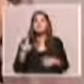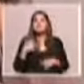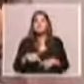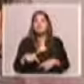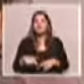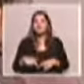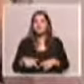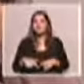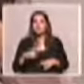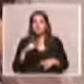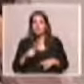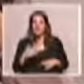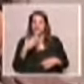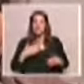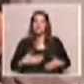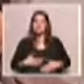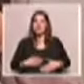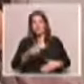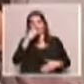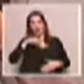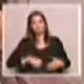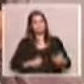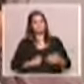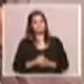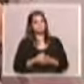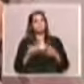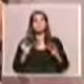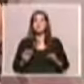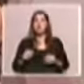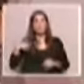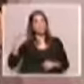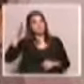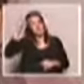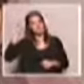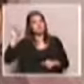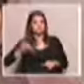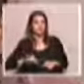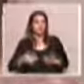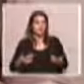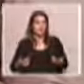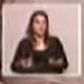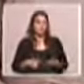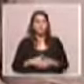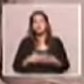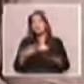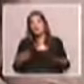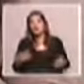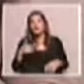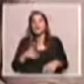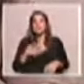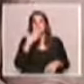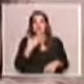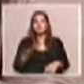nomeadamente, a questão da digestibilidade. É mais fácil do que noutros leites, em particular, que o próprio vaca. Portanto, no fundo, podemos